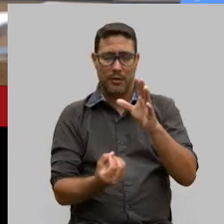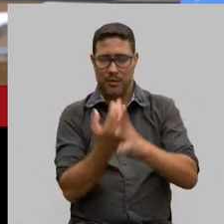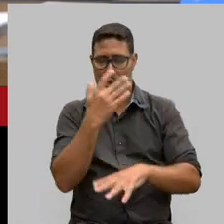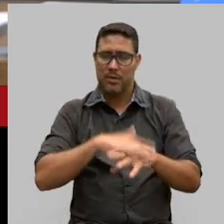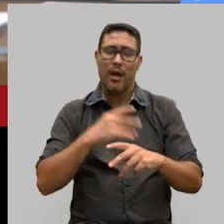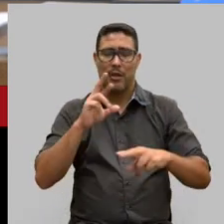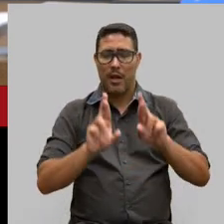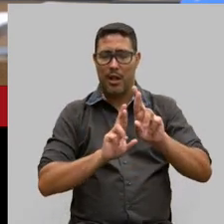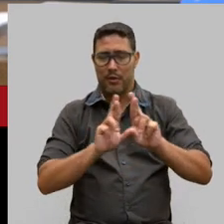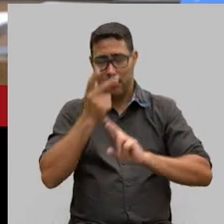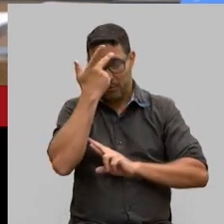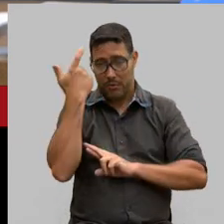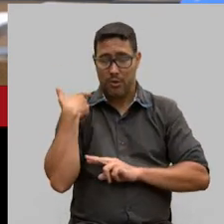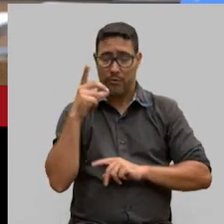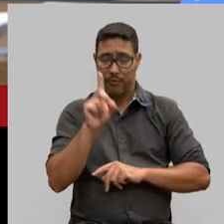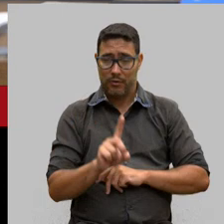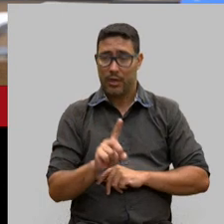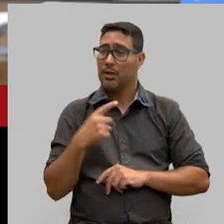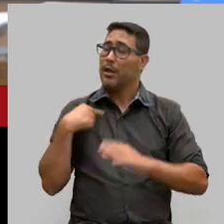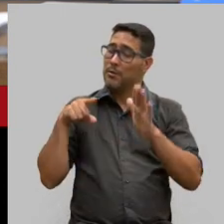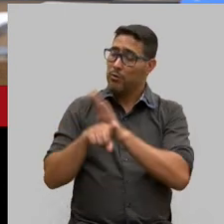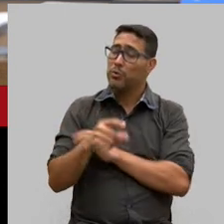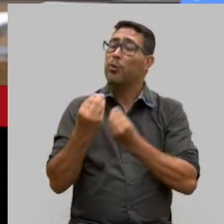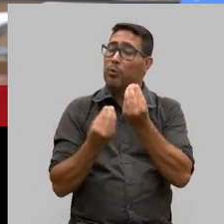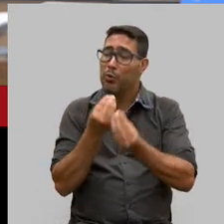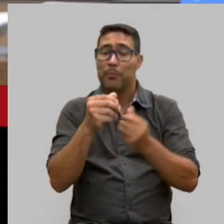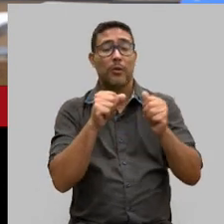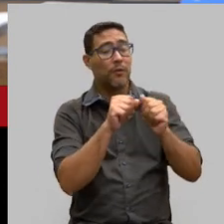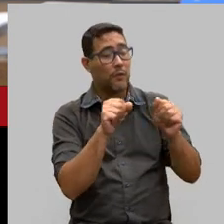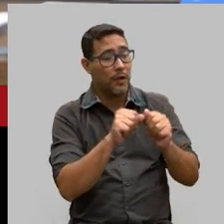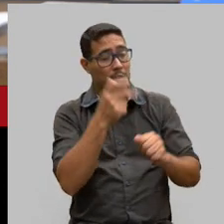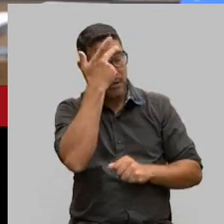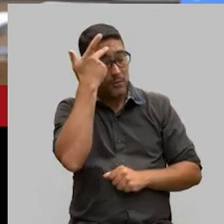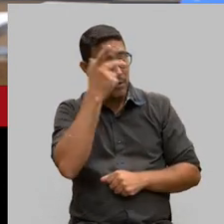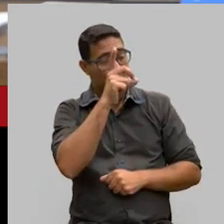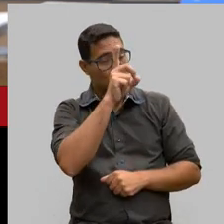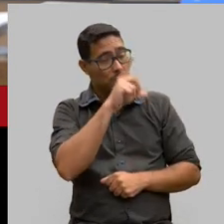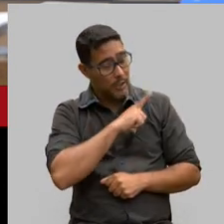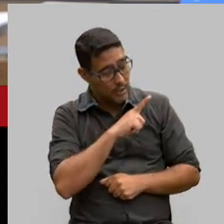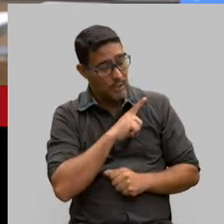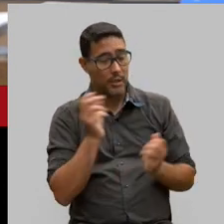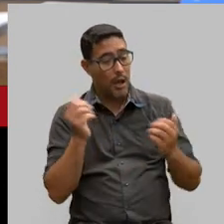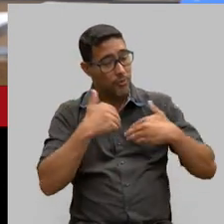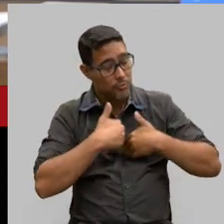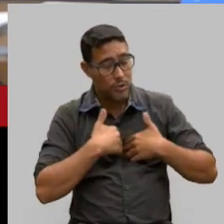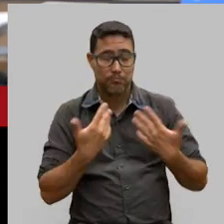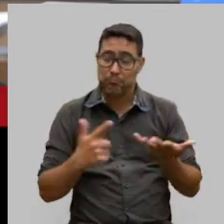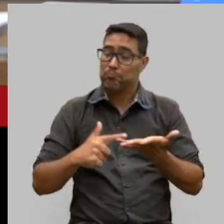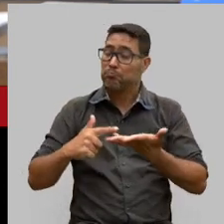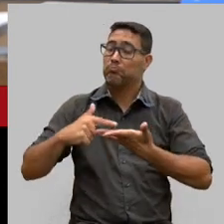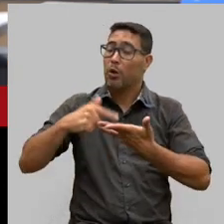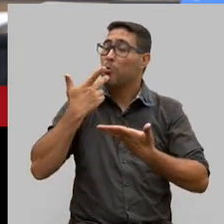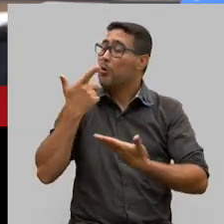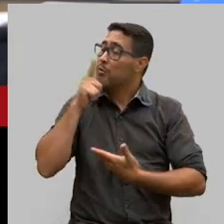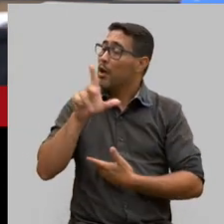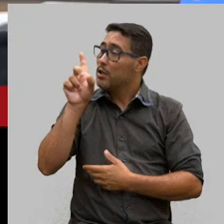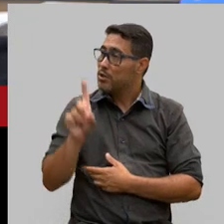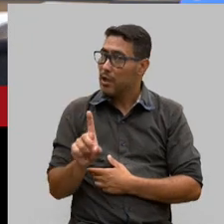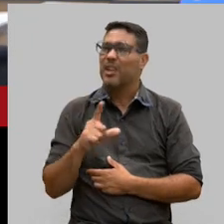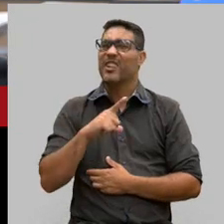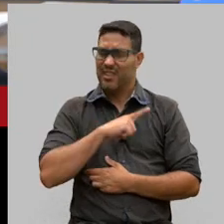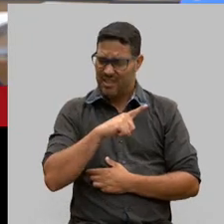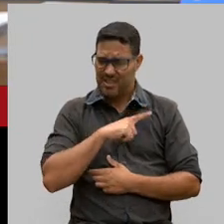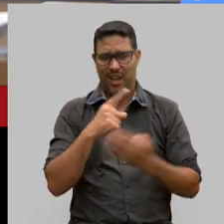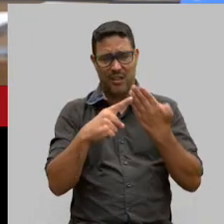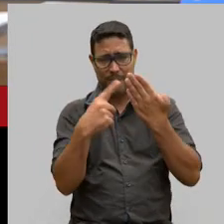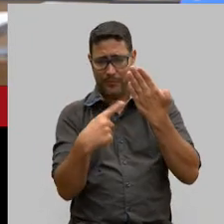quando alguém me pergunta olha como que eu faço para acessar os direitos da pessoa com autismo Mais especificamente eu falou Olha tem uma cartilha eu ten até a